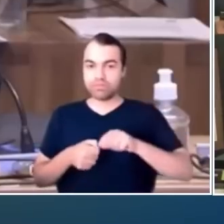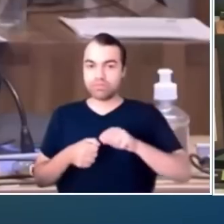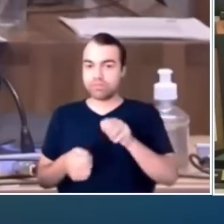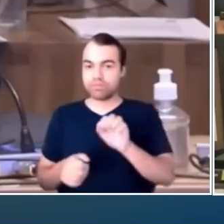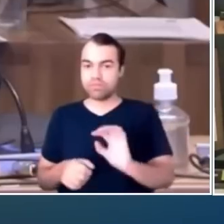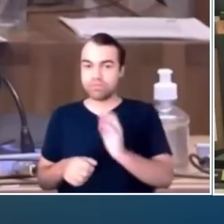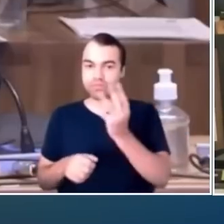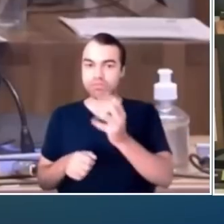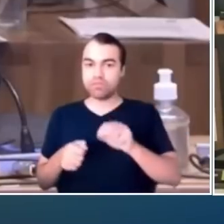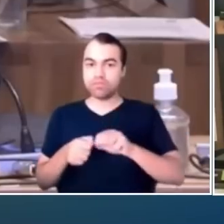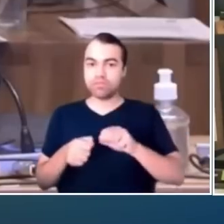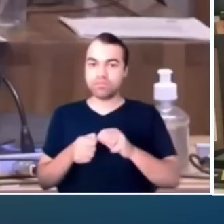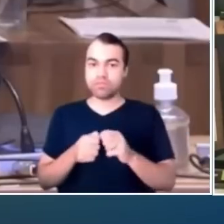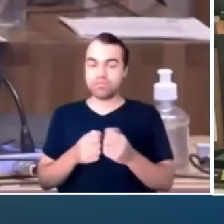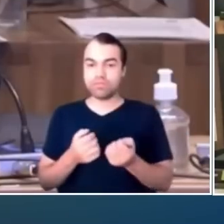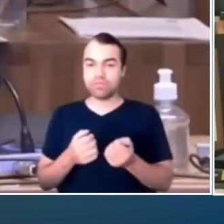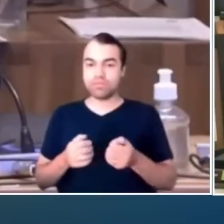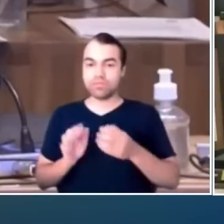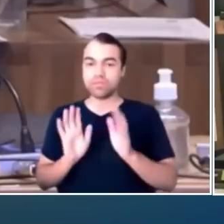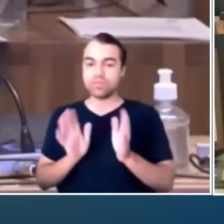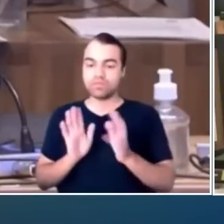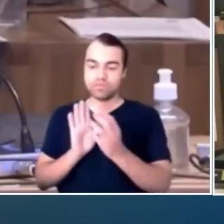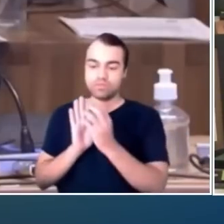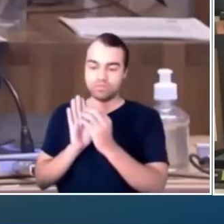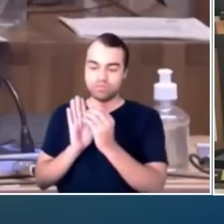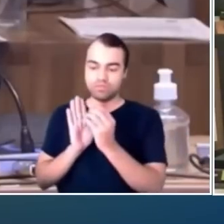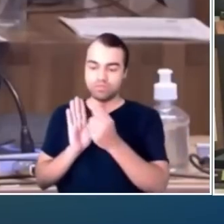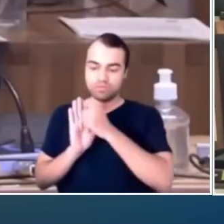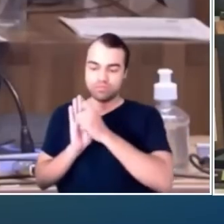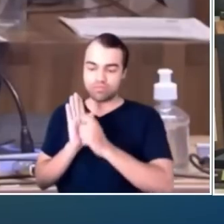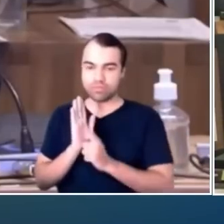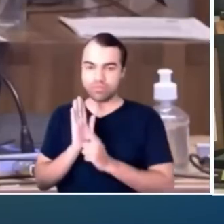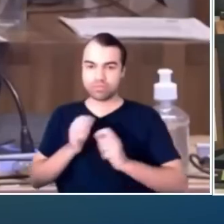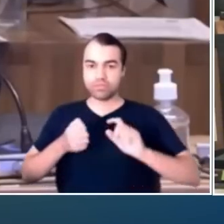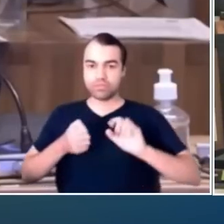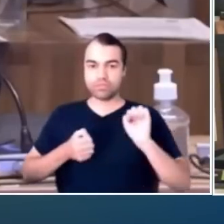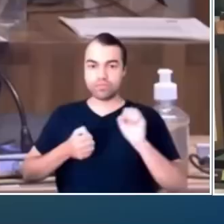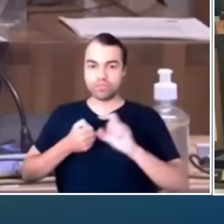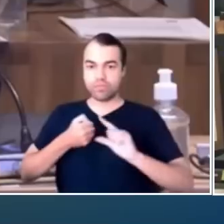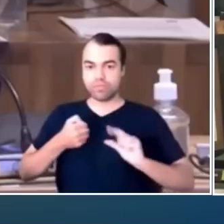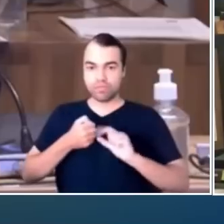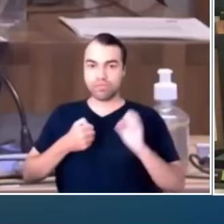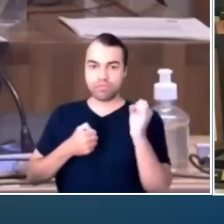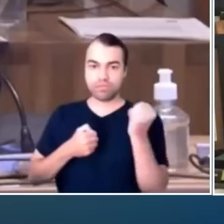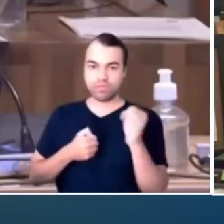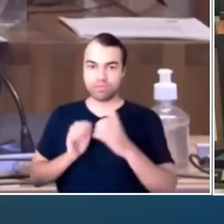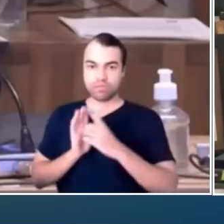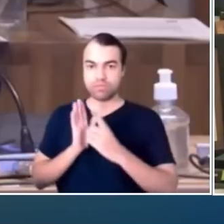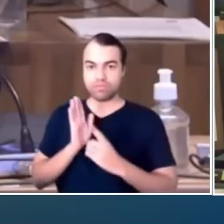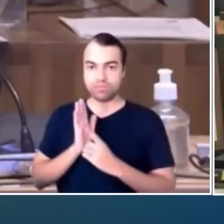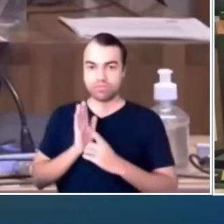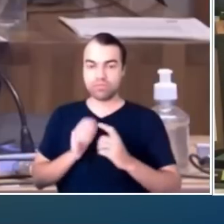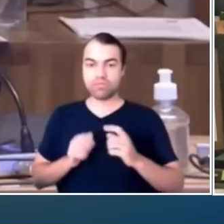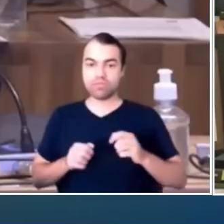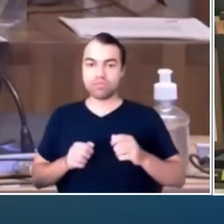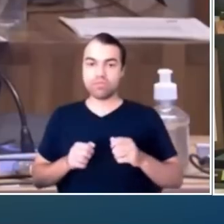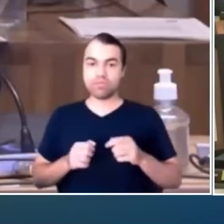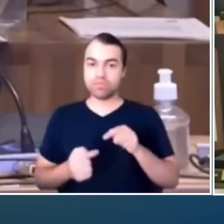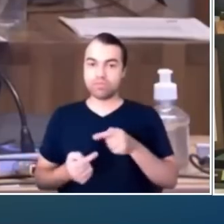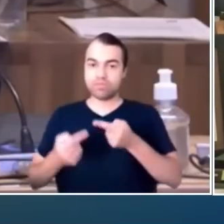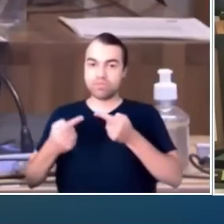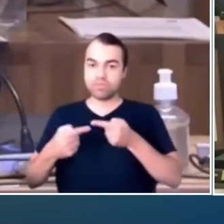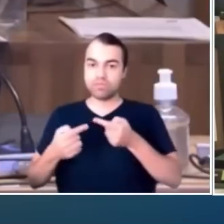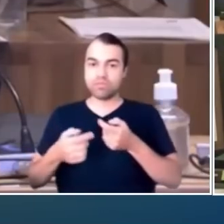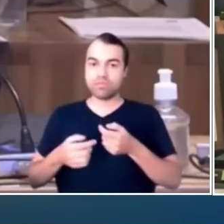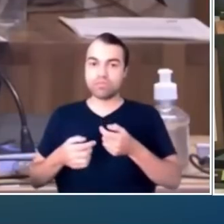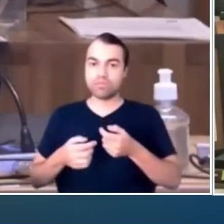já está... Paulo Sérgio. E a polícia já o convocou para falar? A Polícia